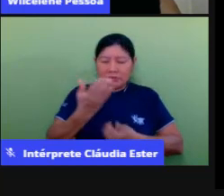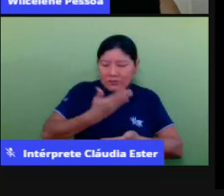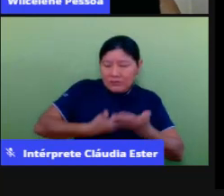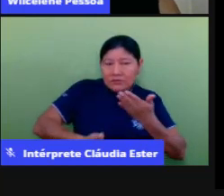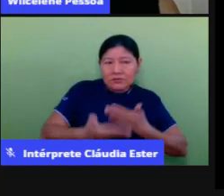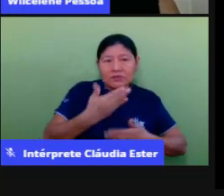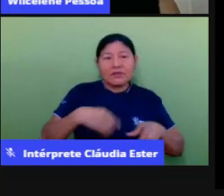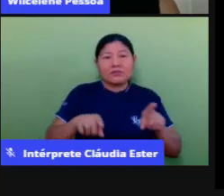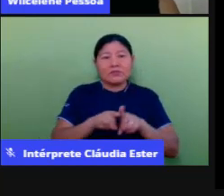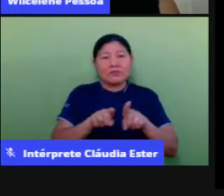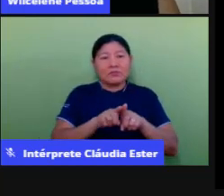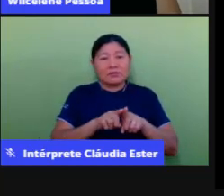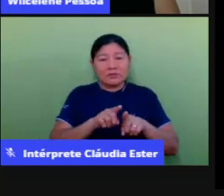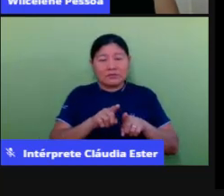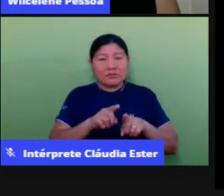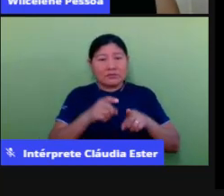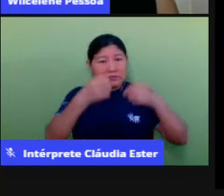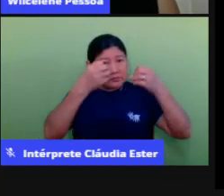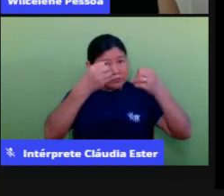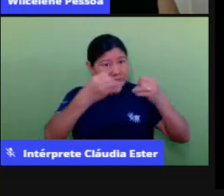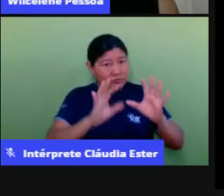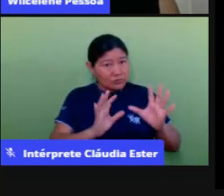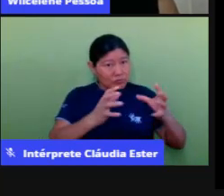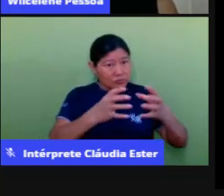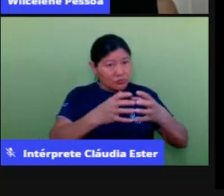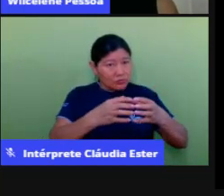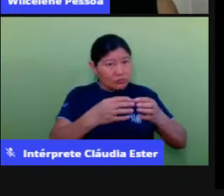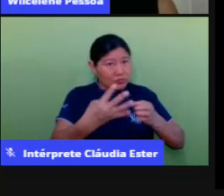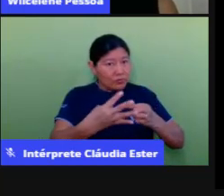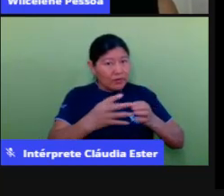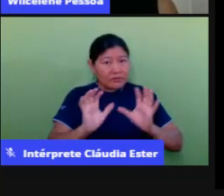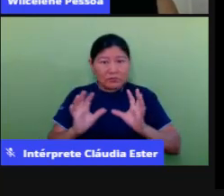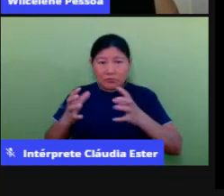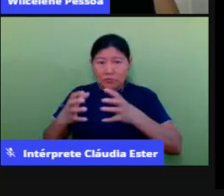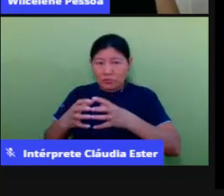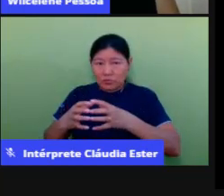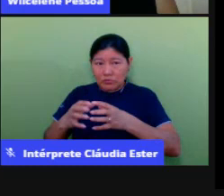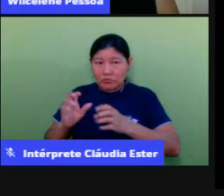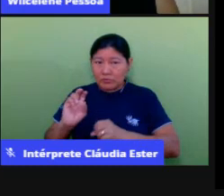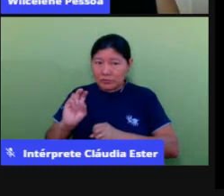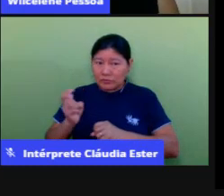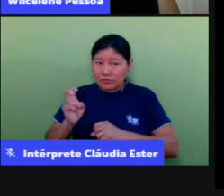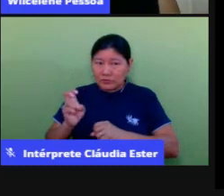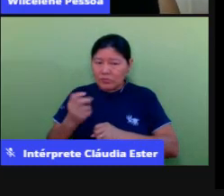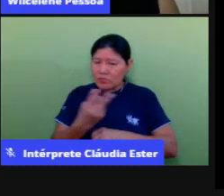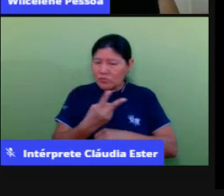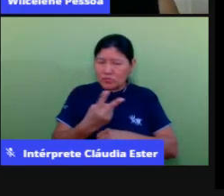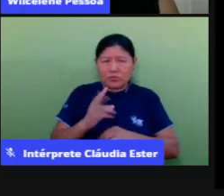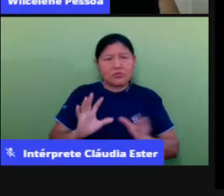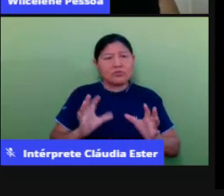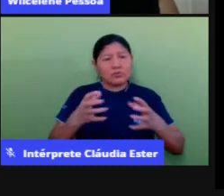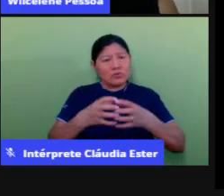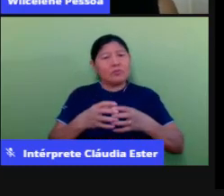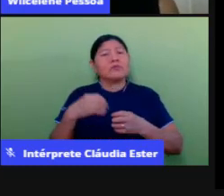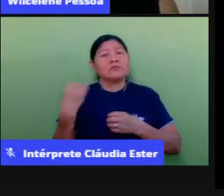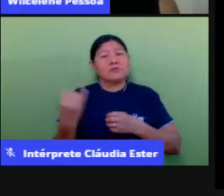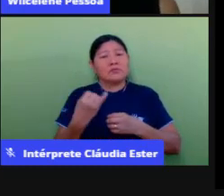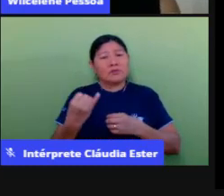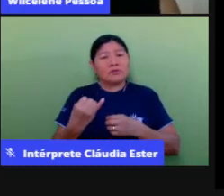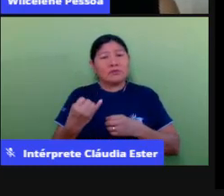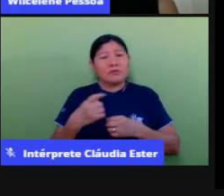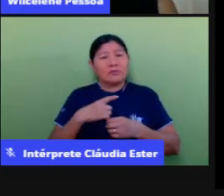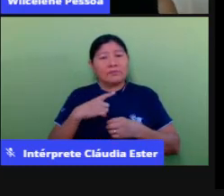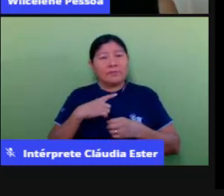falo de grupo 4 e 5, mais o 4 até do que o 5, vamos dizer assim, os dois, né? Então, eu trabalho com